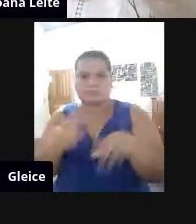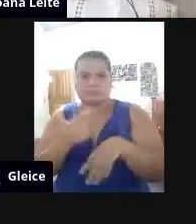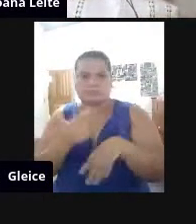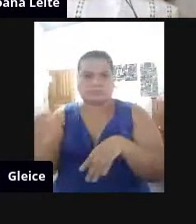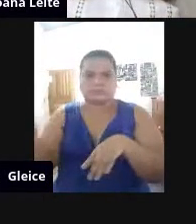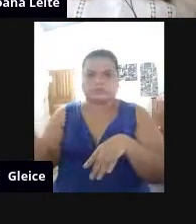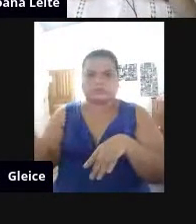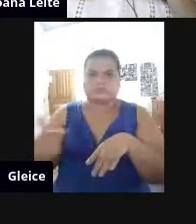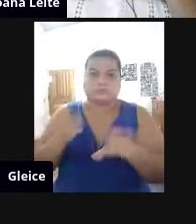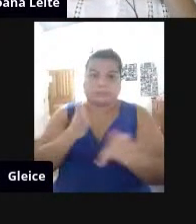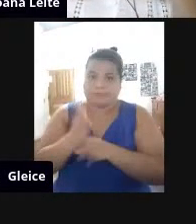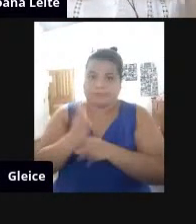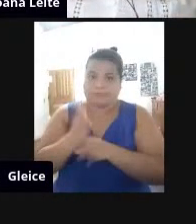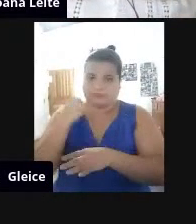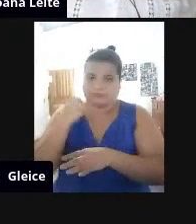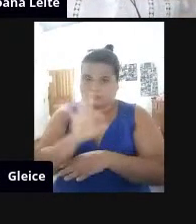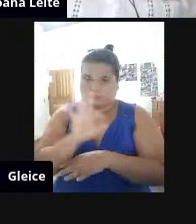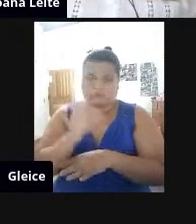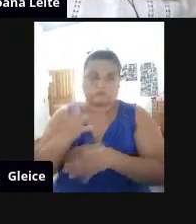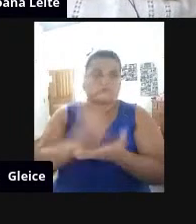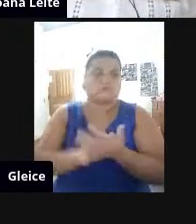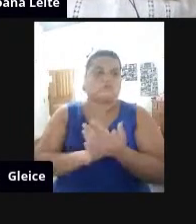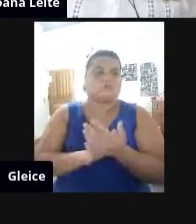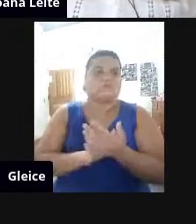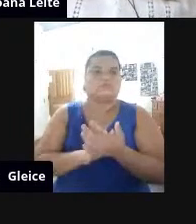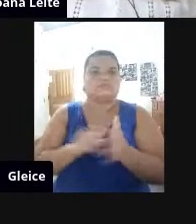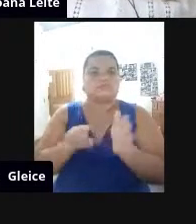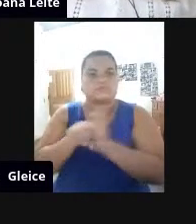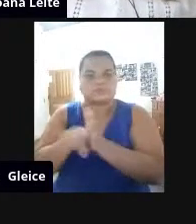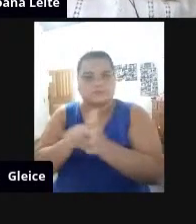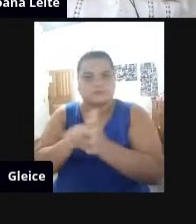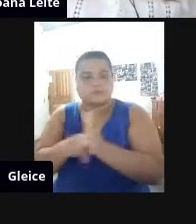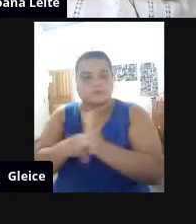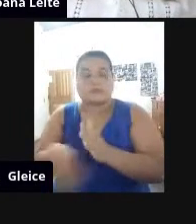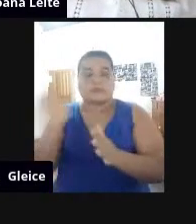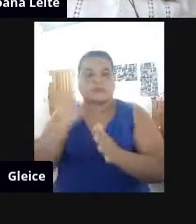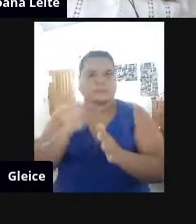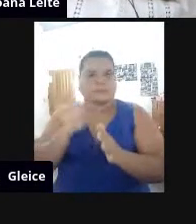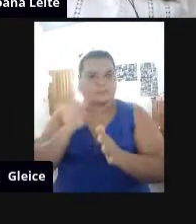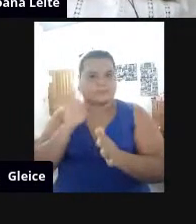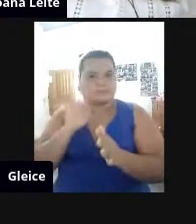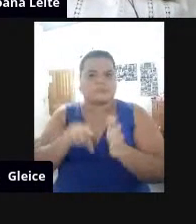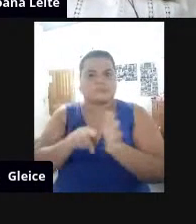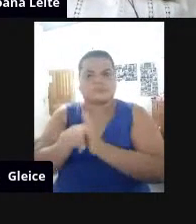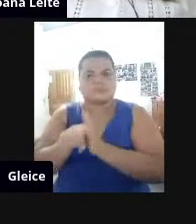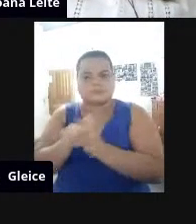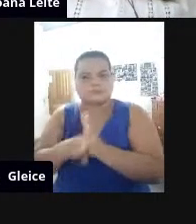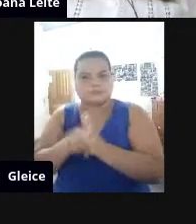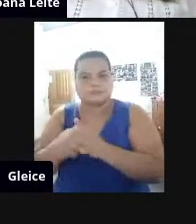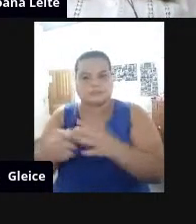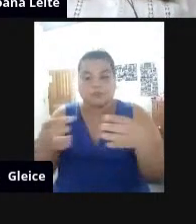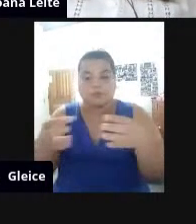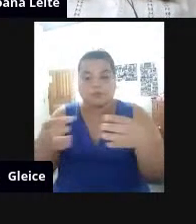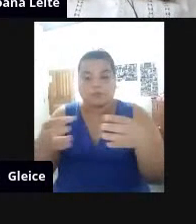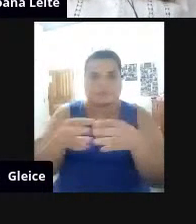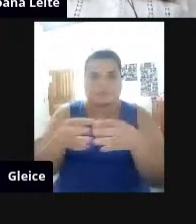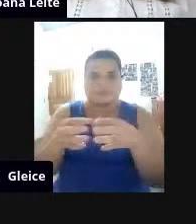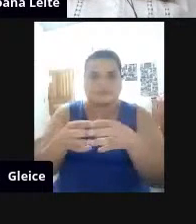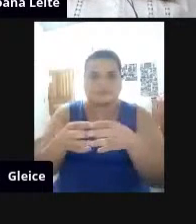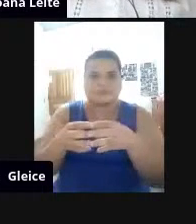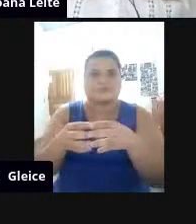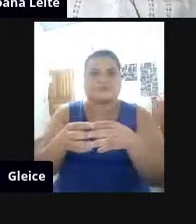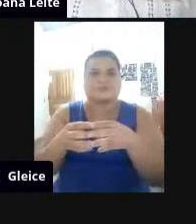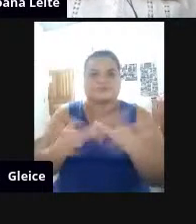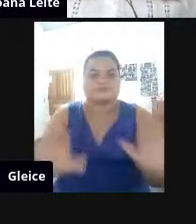dieta. É um estudo, foi interessante por ser um estudo, né, de revisão sistemática, ele faz um apanhado de vários estudos aí nas bases de